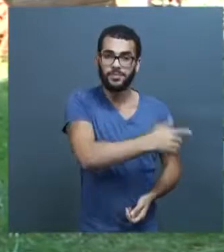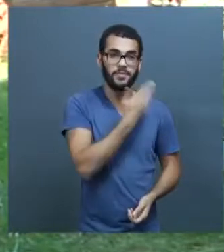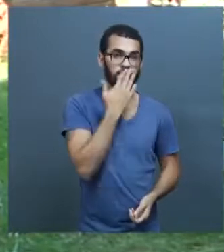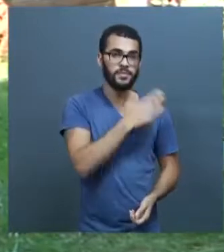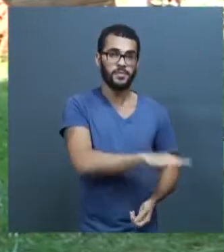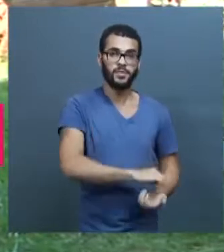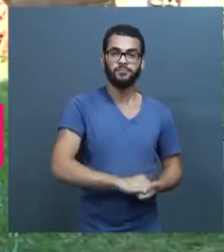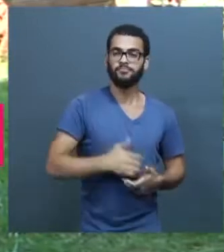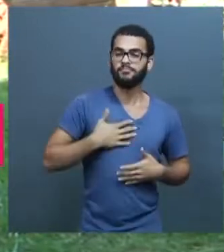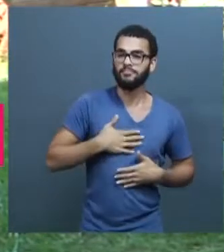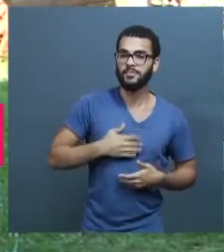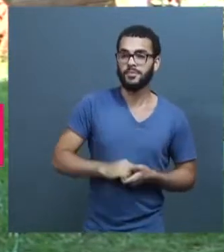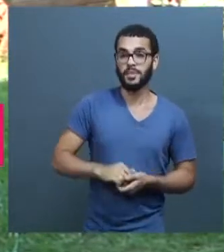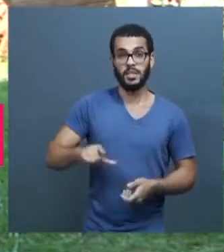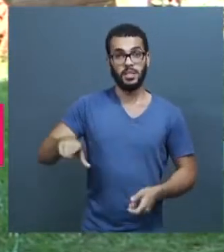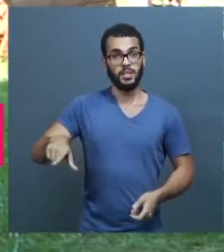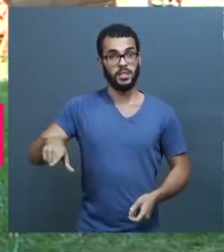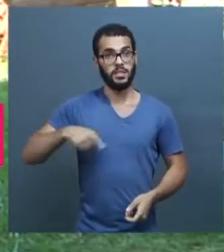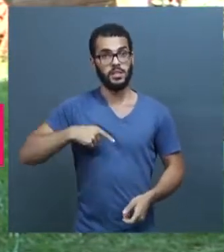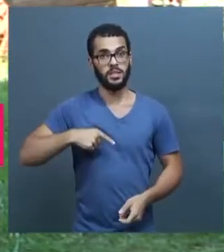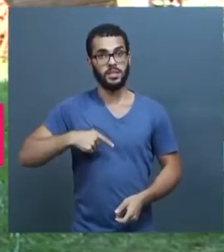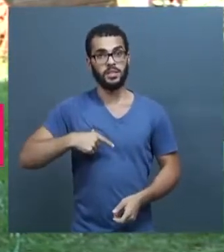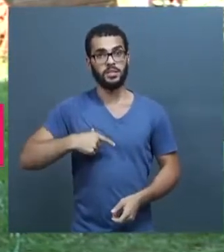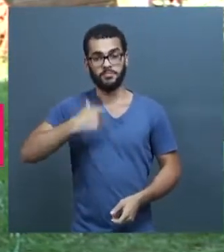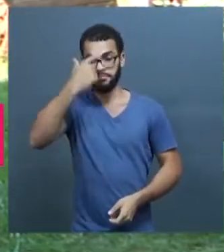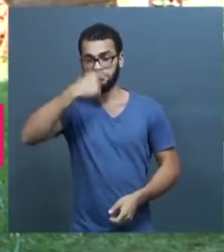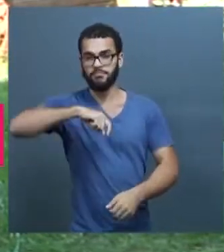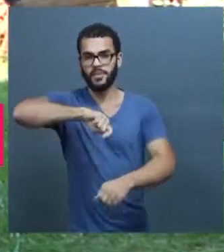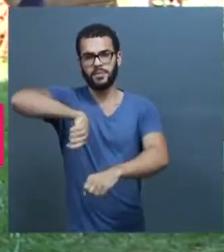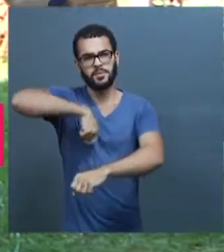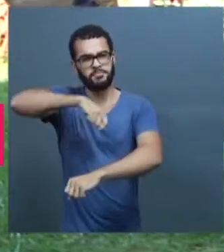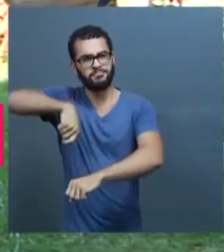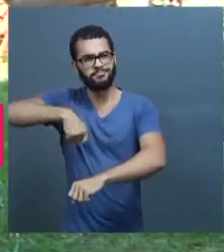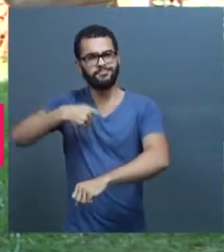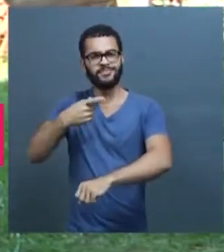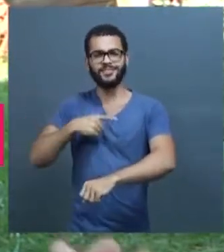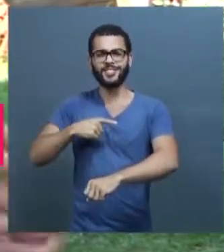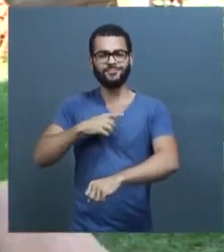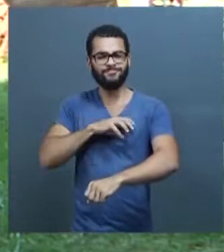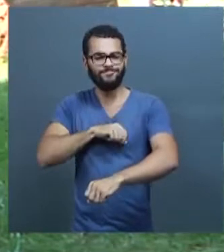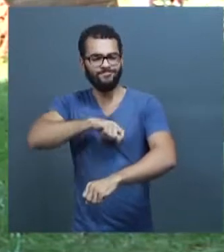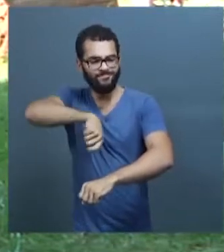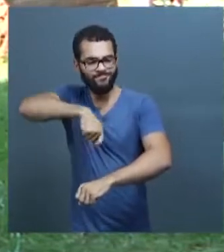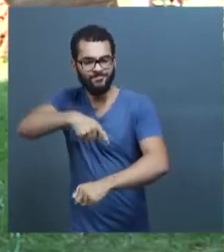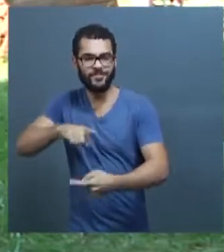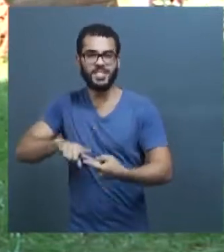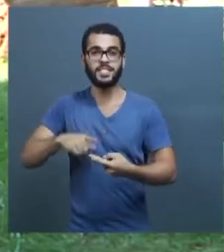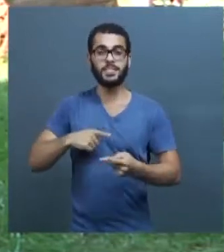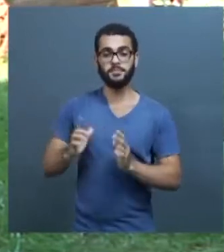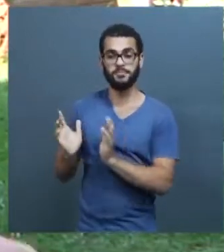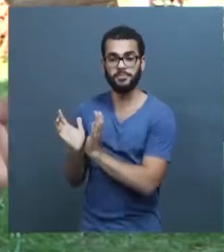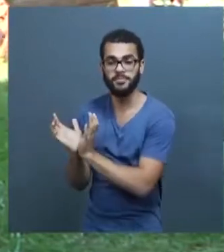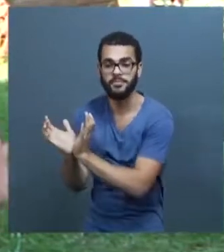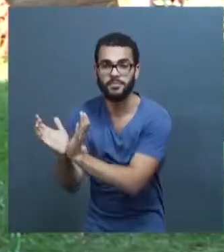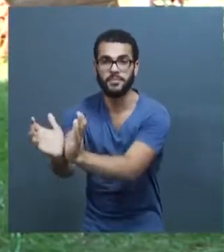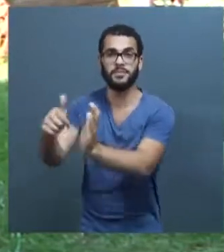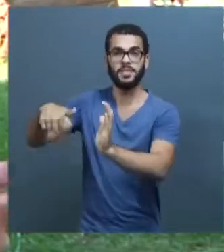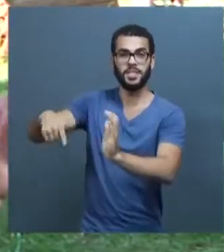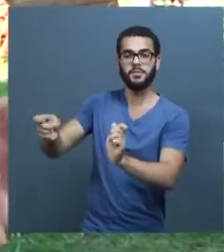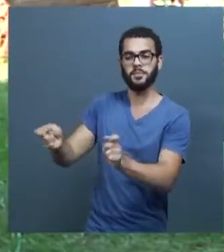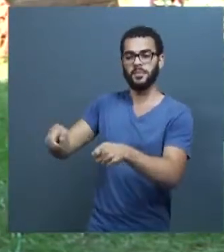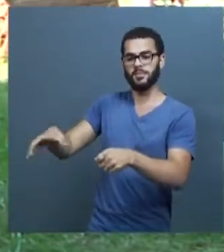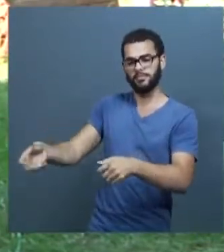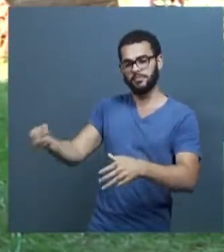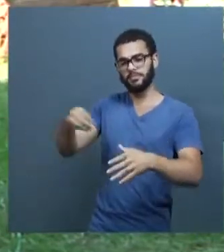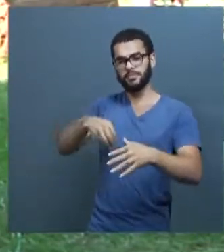Elas temperam com muito carinho mesmo. Inclusão da horta da escola também, para complementar o lanche, com fruta,